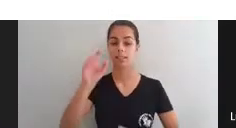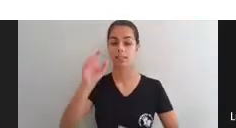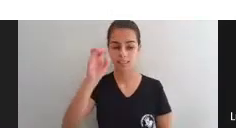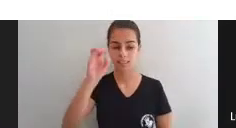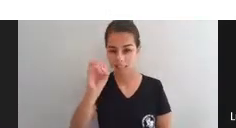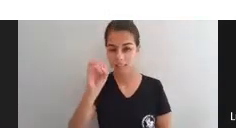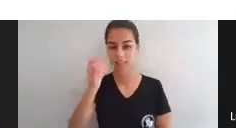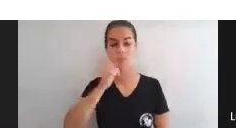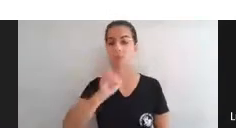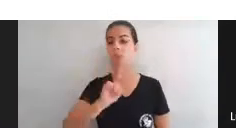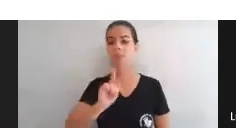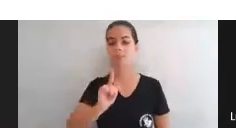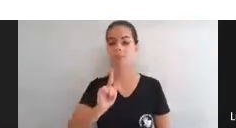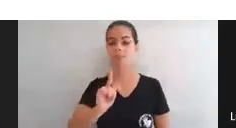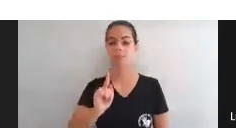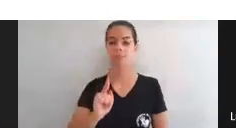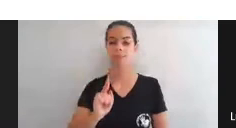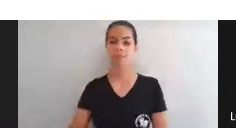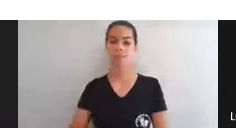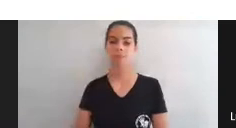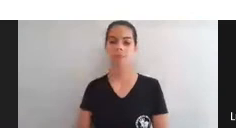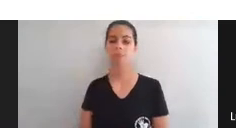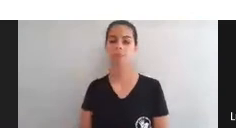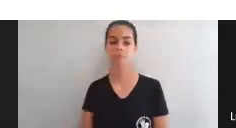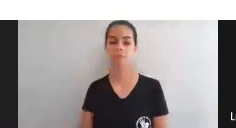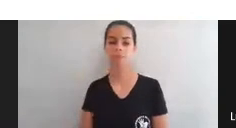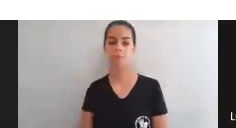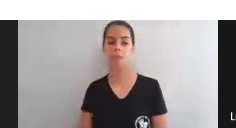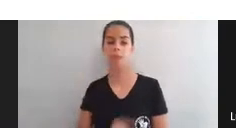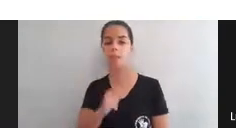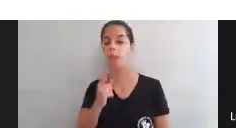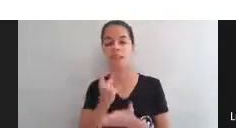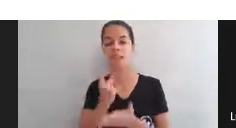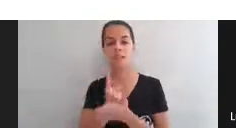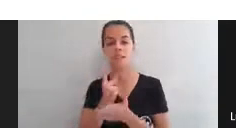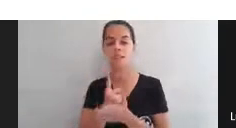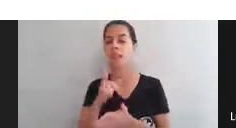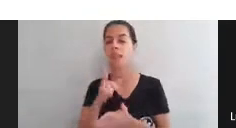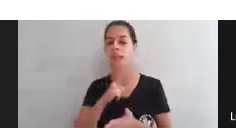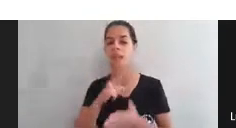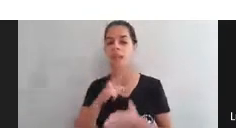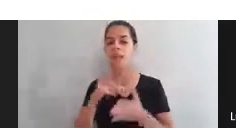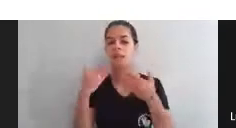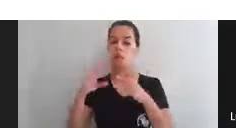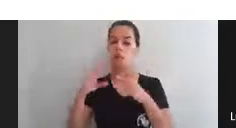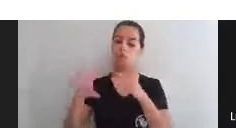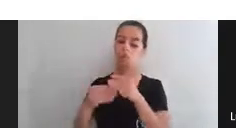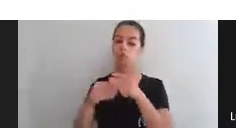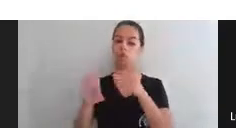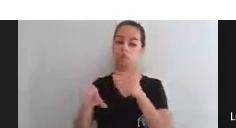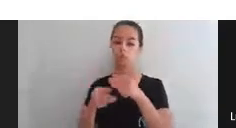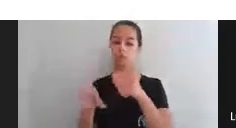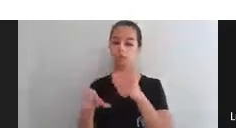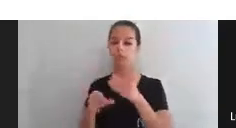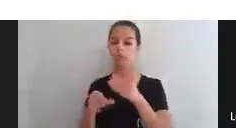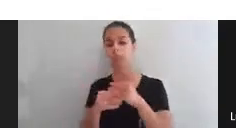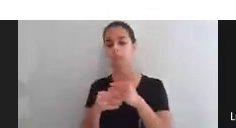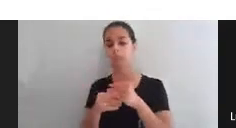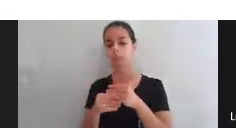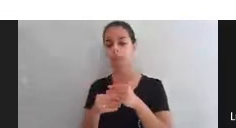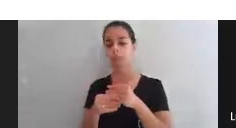Inclusive, é esse próximo ponto. Sempre há uma fonte de calor adicional ali no